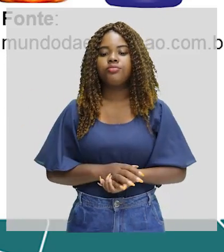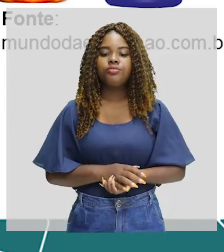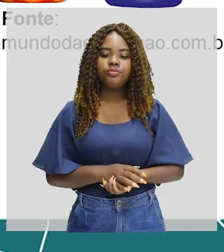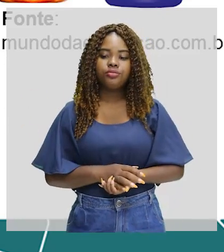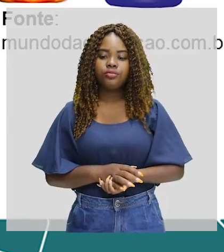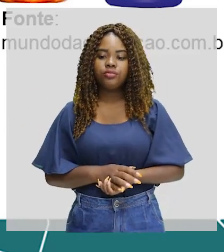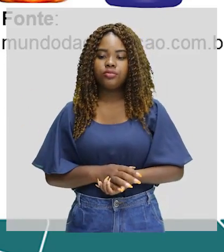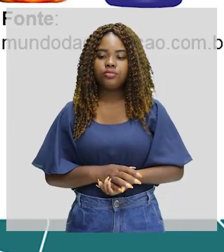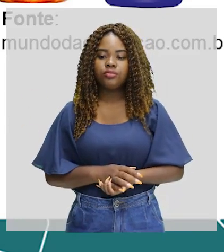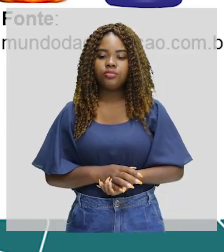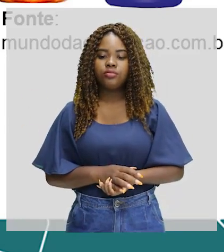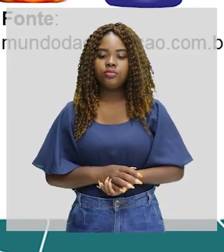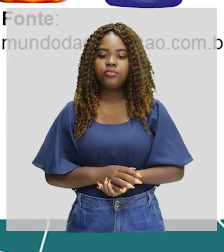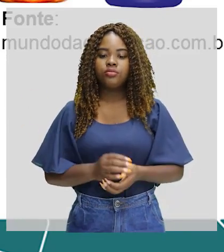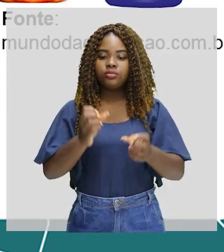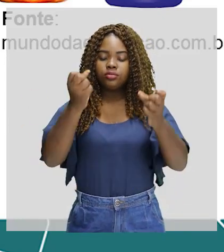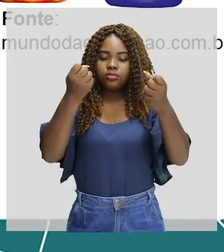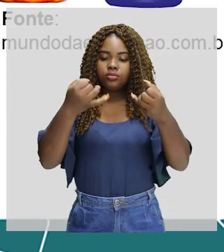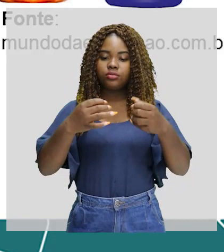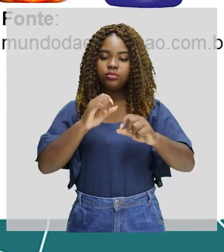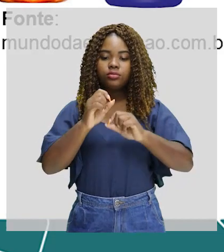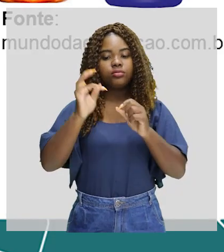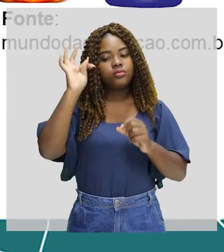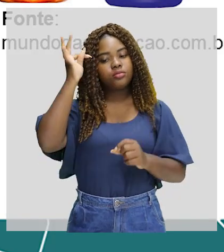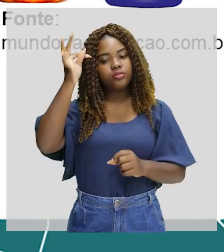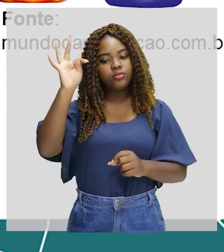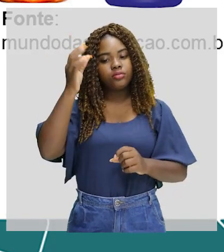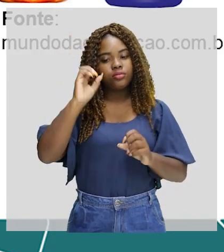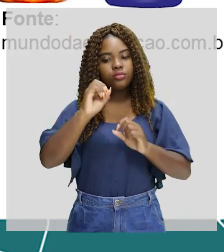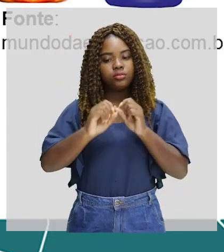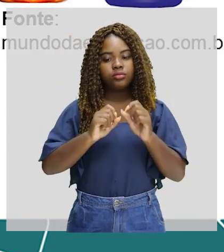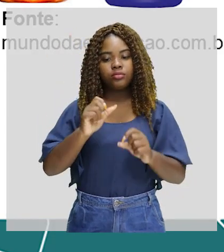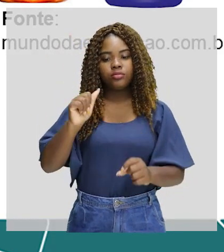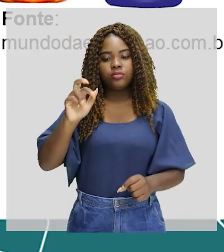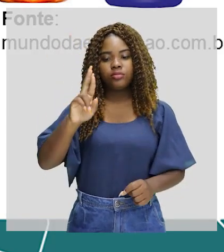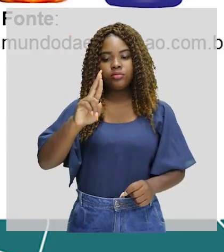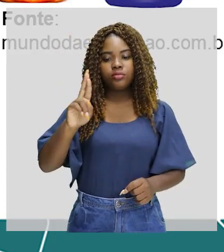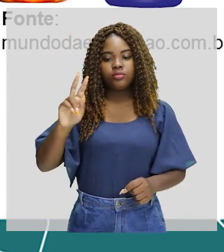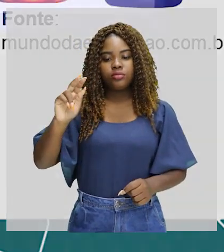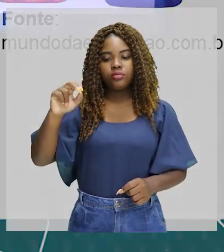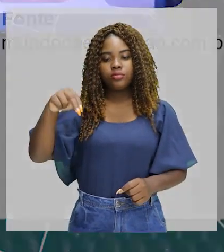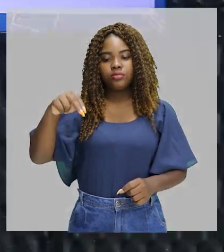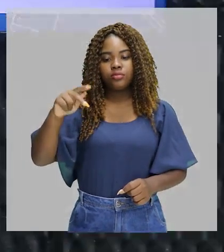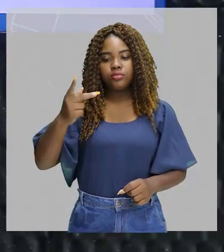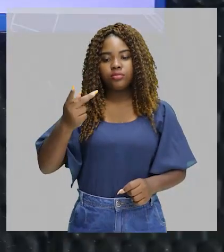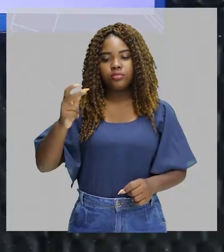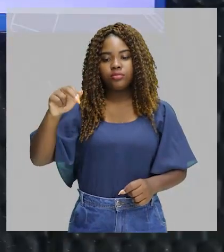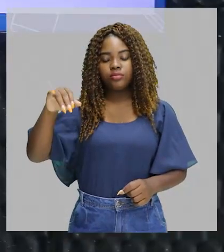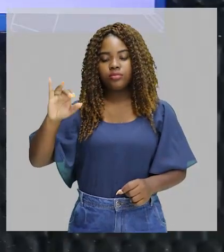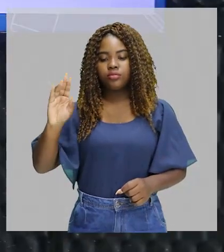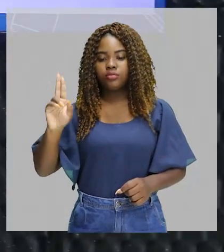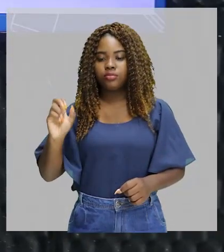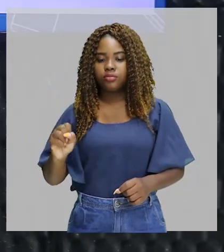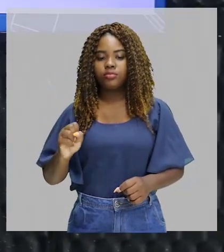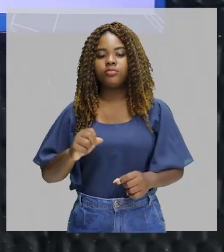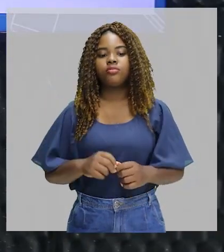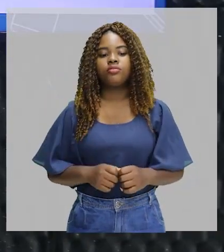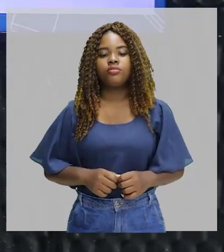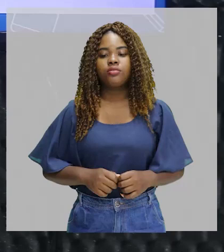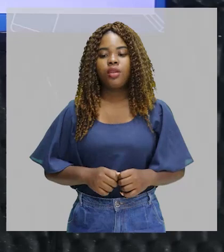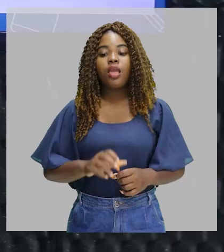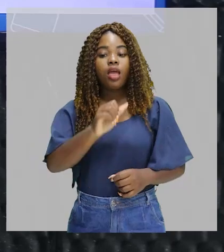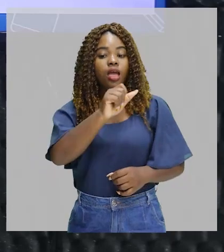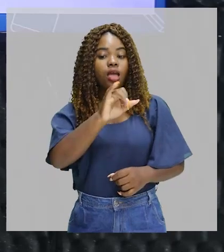pela teoria de Arrhenius, certo? O que diz Arrhenius? Segundo Arrhenius,